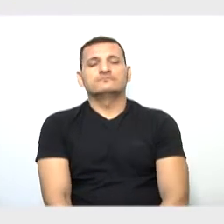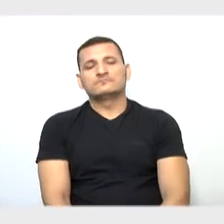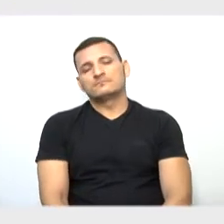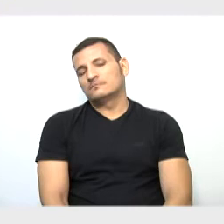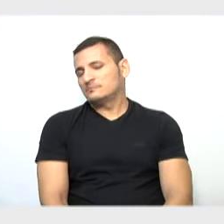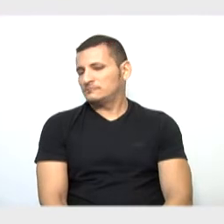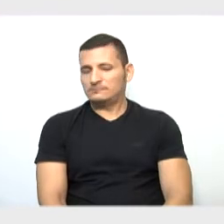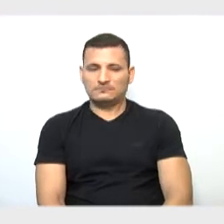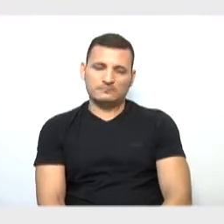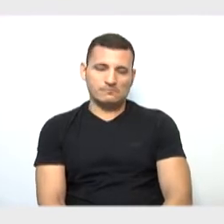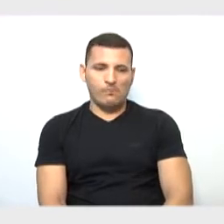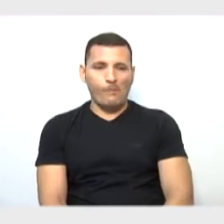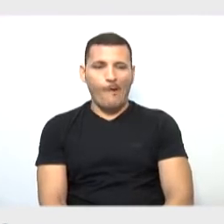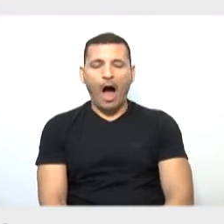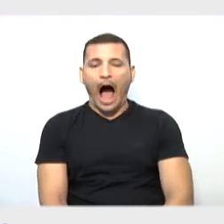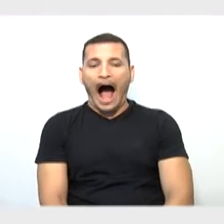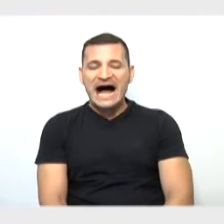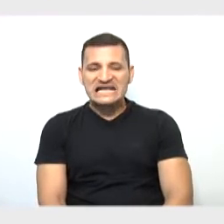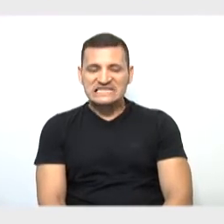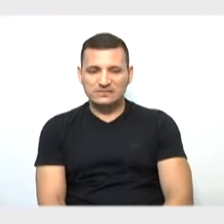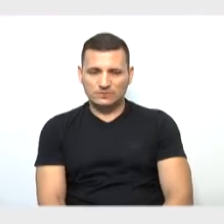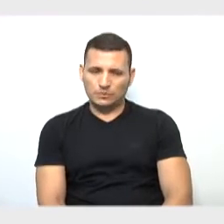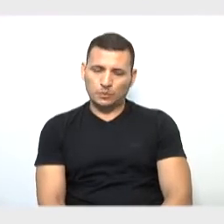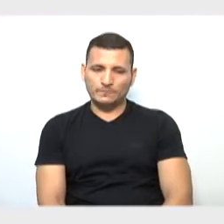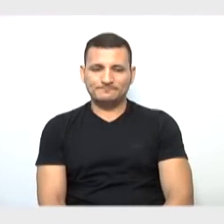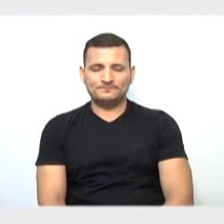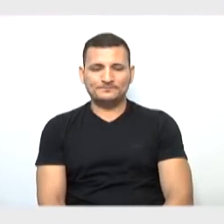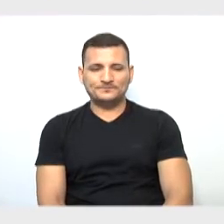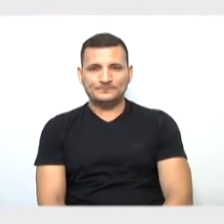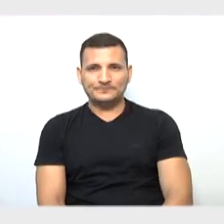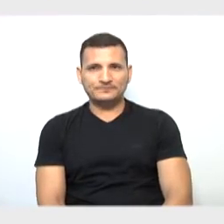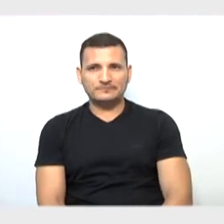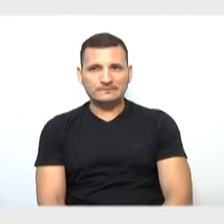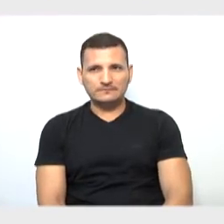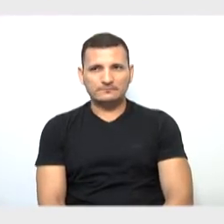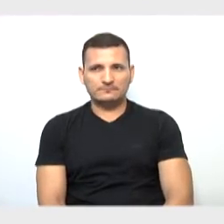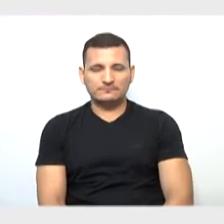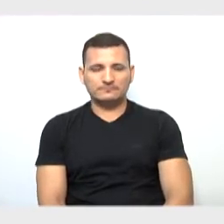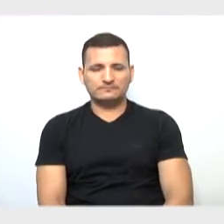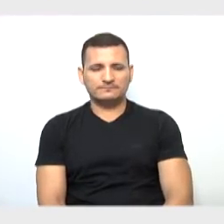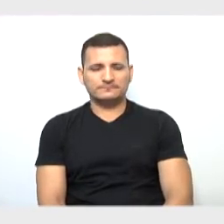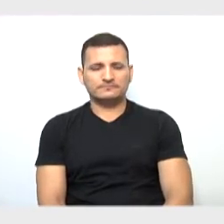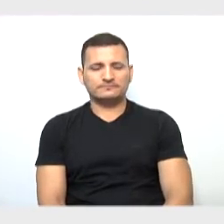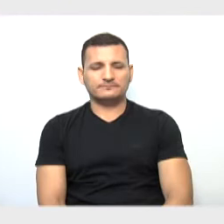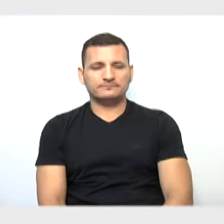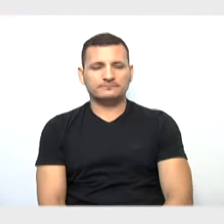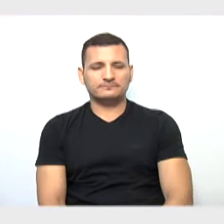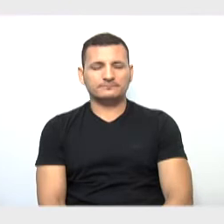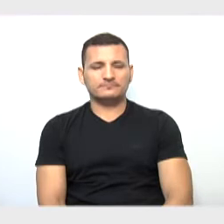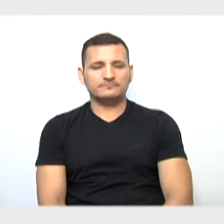vão ver que lá também no Ava eu coloquei um arquivo